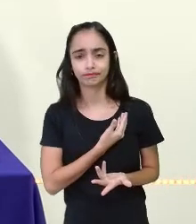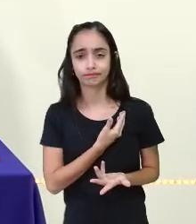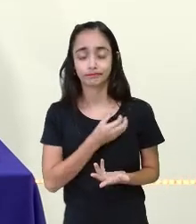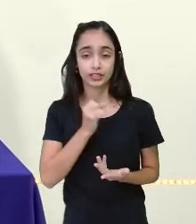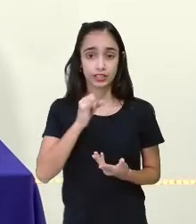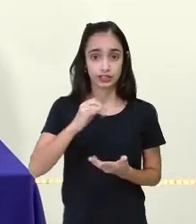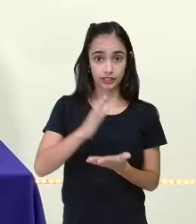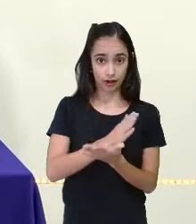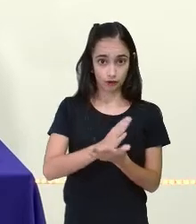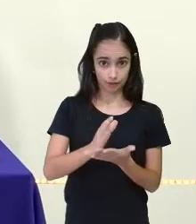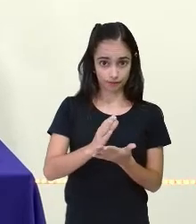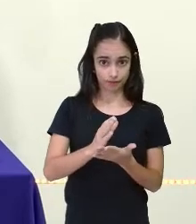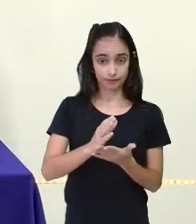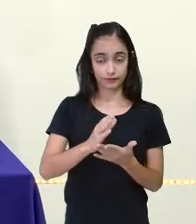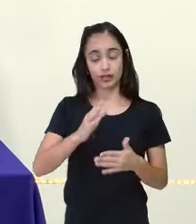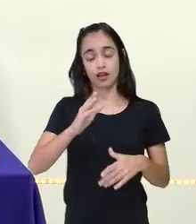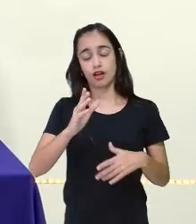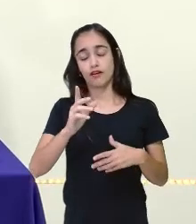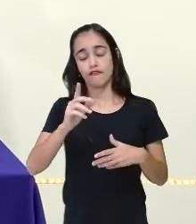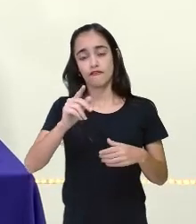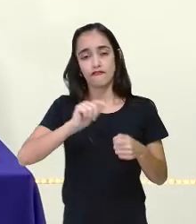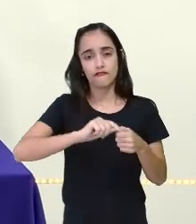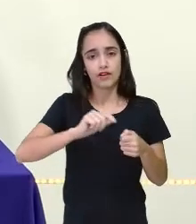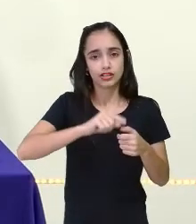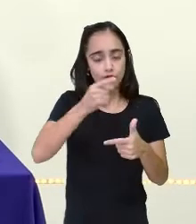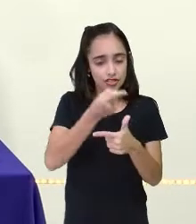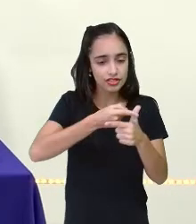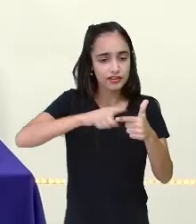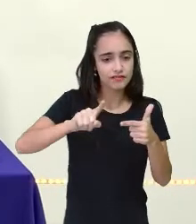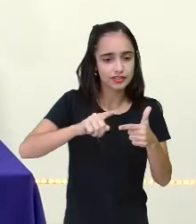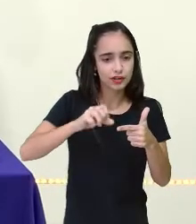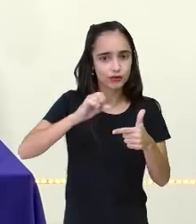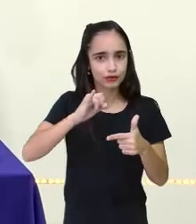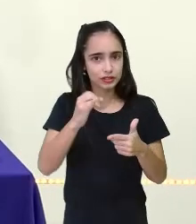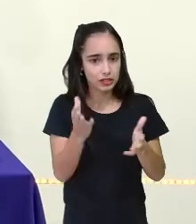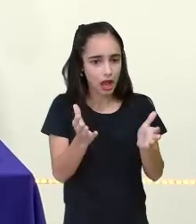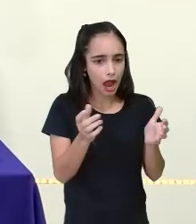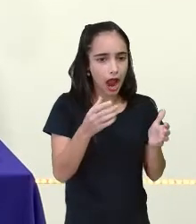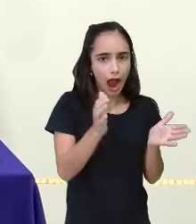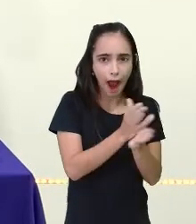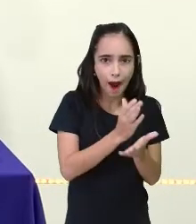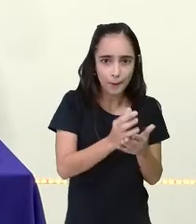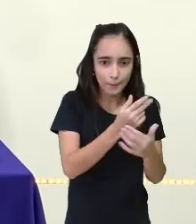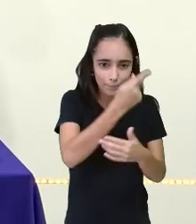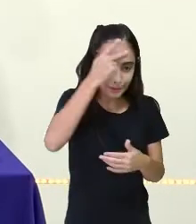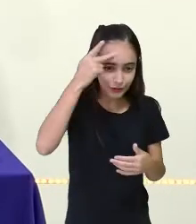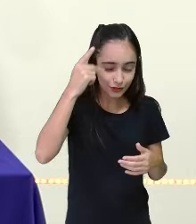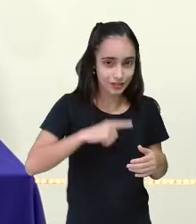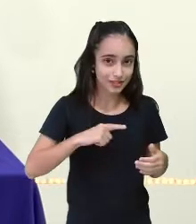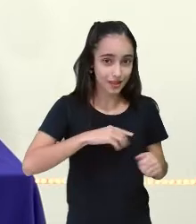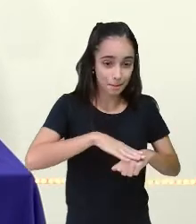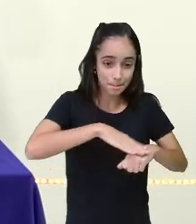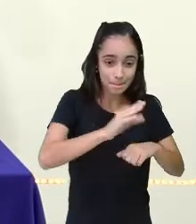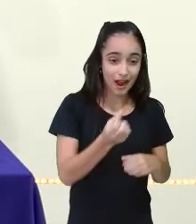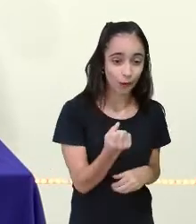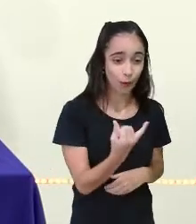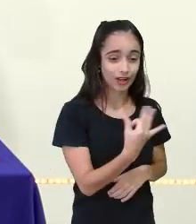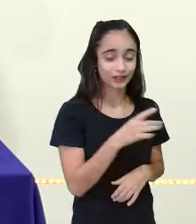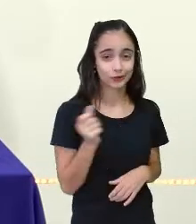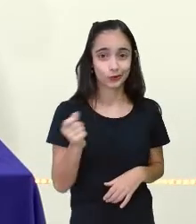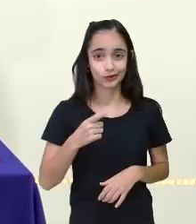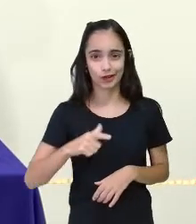que alguém receba algo a mais que o outro, vai ter briga. Então a divisão é amiga